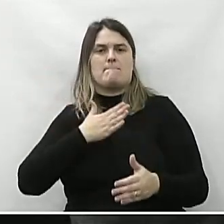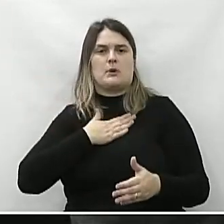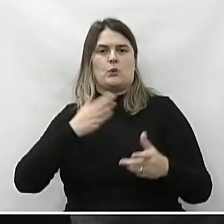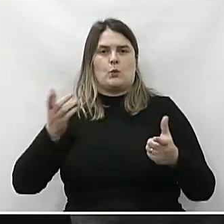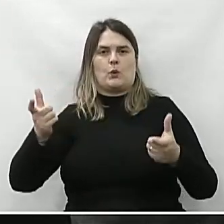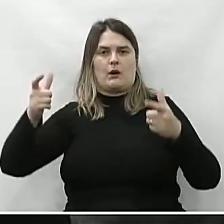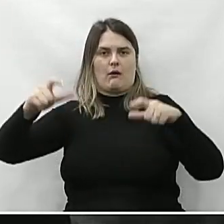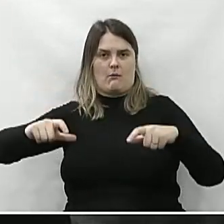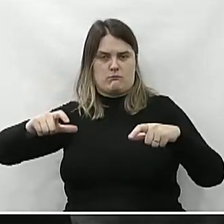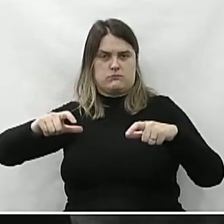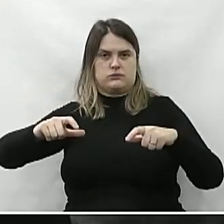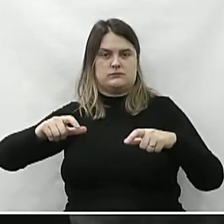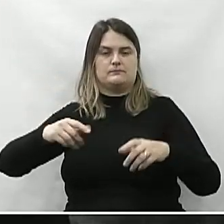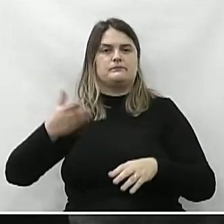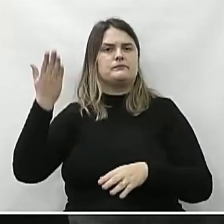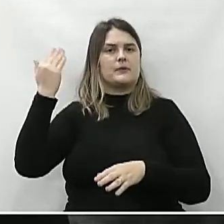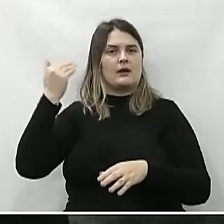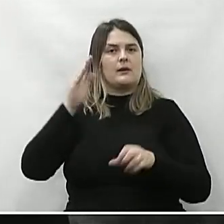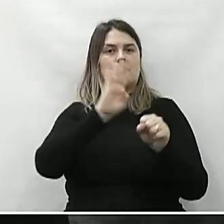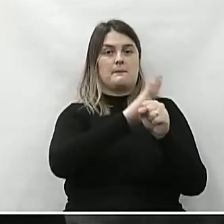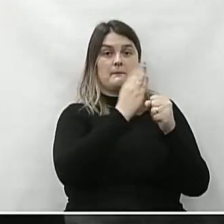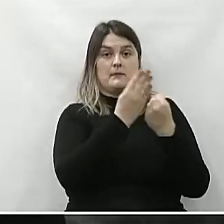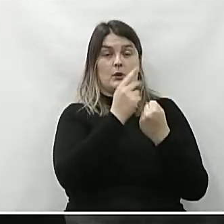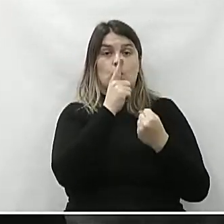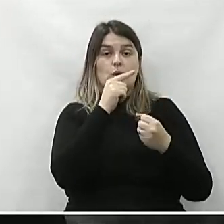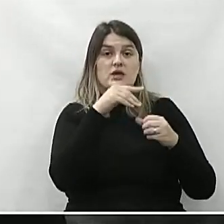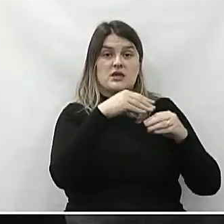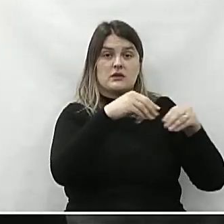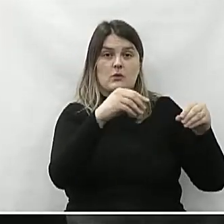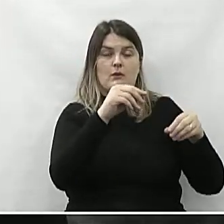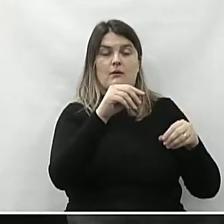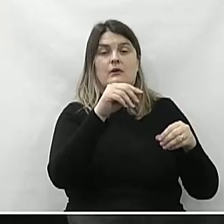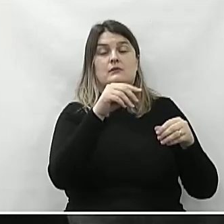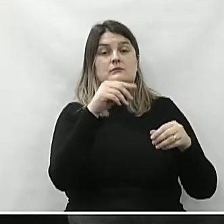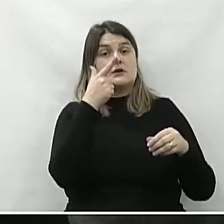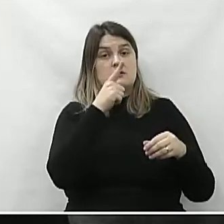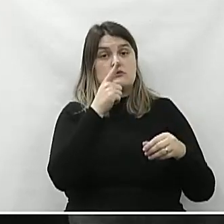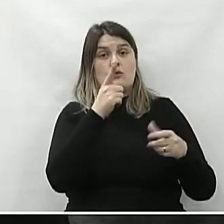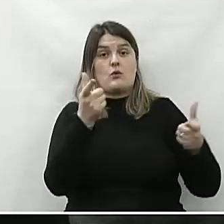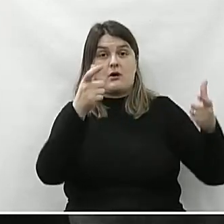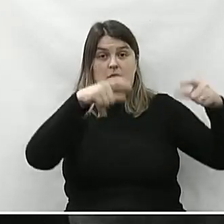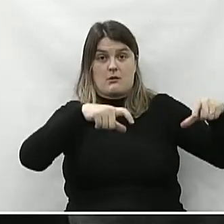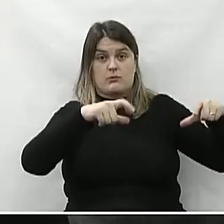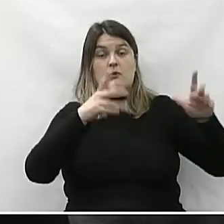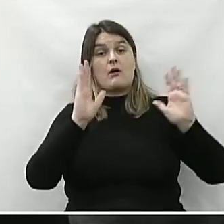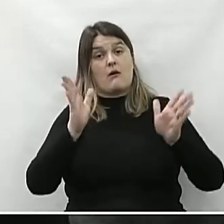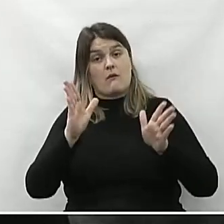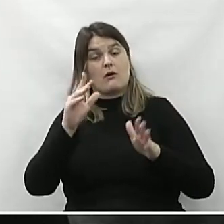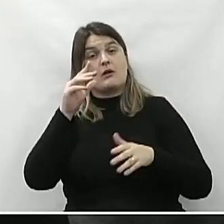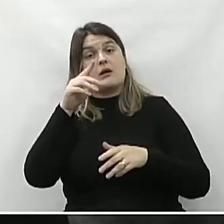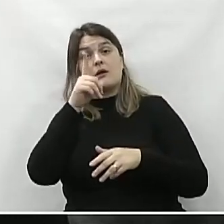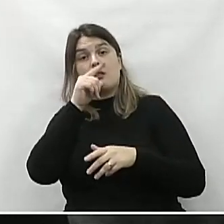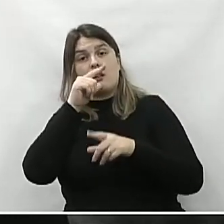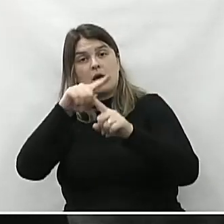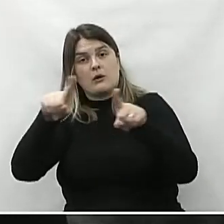campinho né recentemente foi ali no bairro da Areia no Serjão e agora no bairro Lagoa Dourada